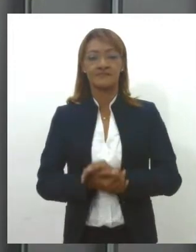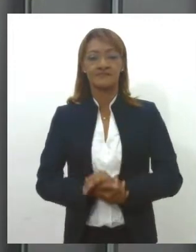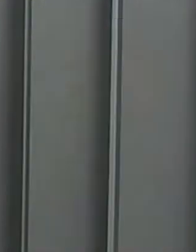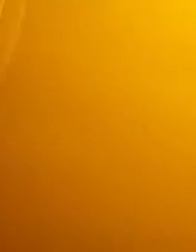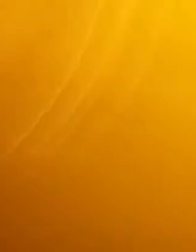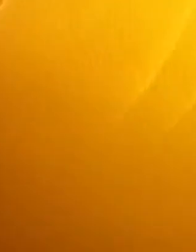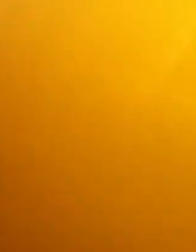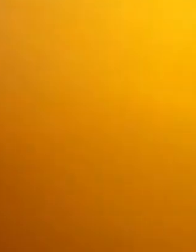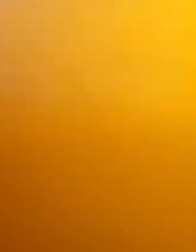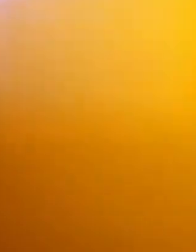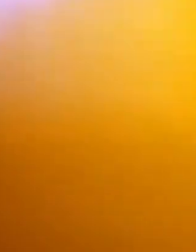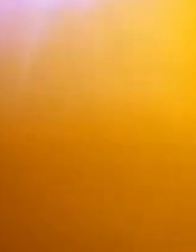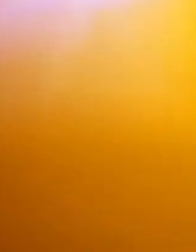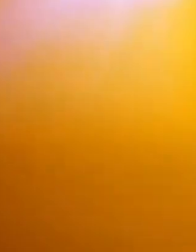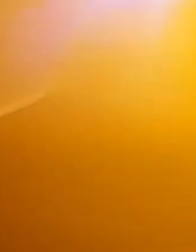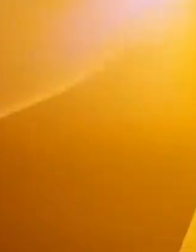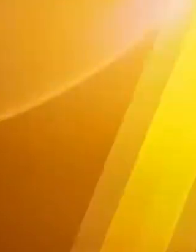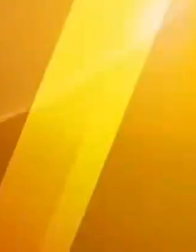é